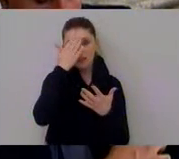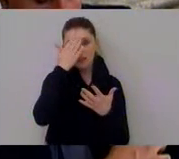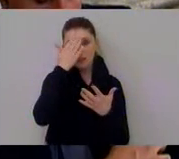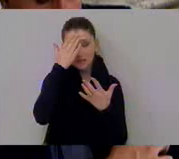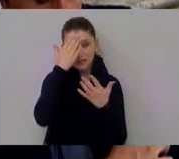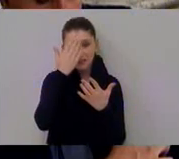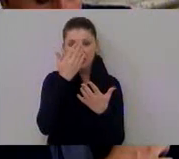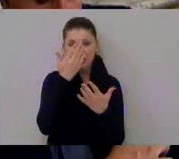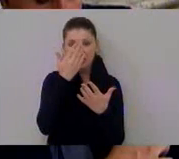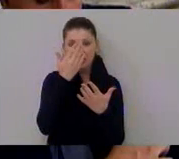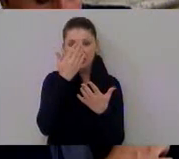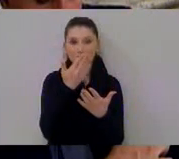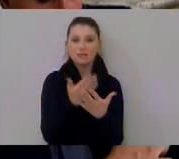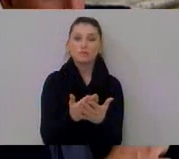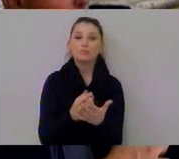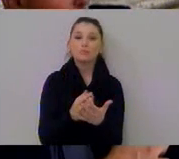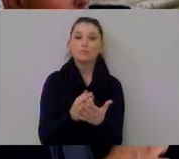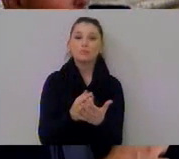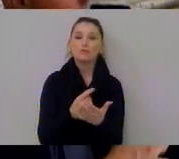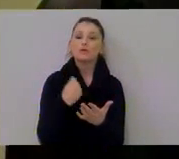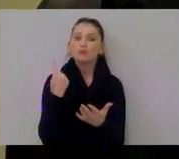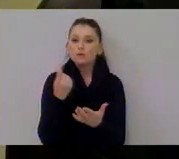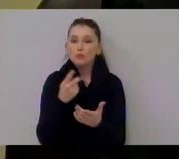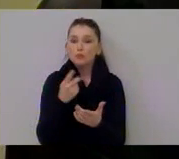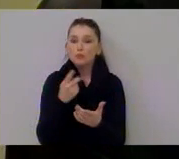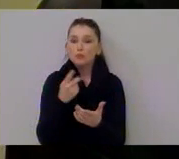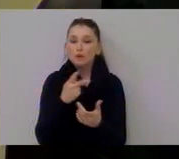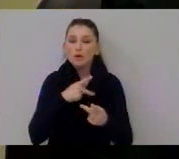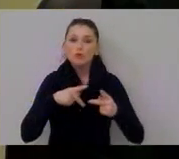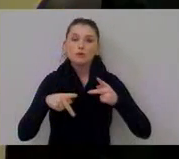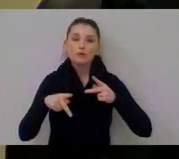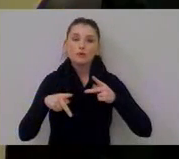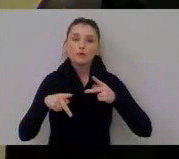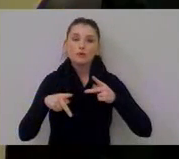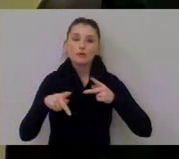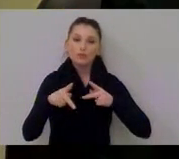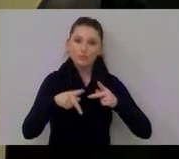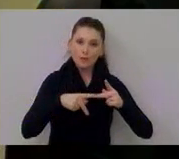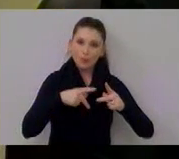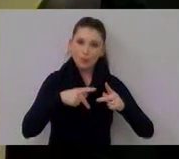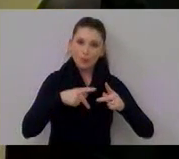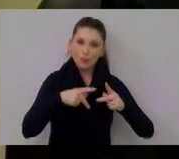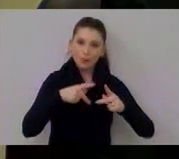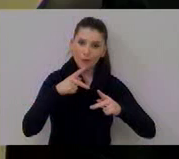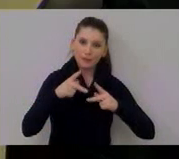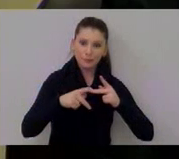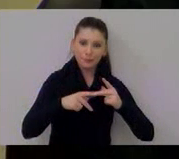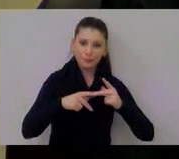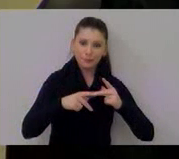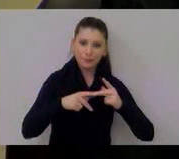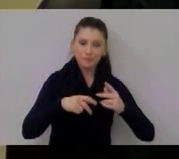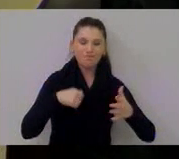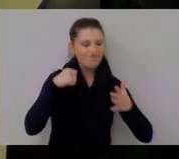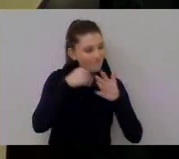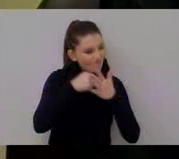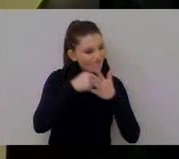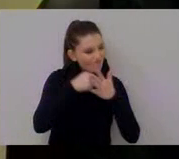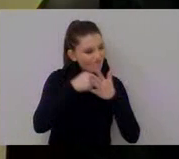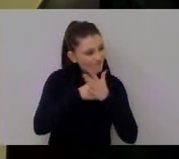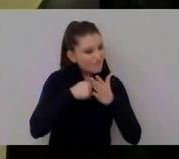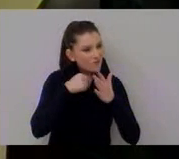Lutamos por um futuro melhor para a nossa cidade, para os nossos